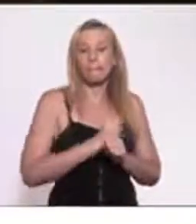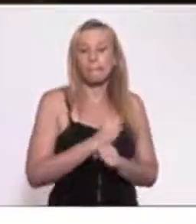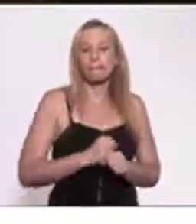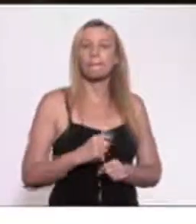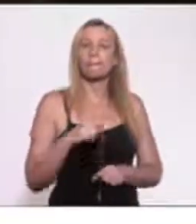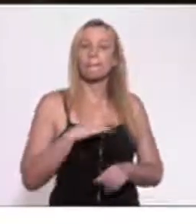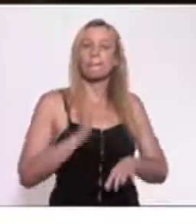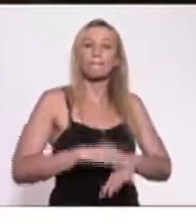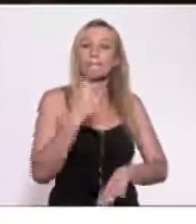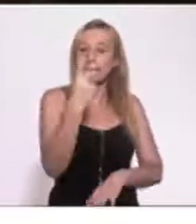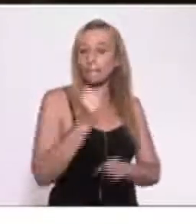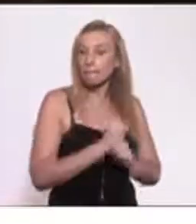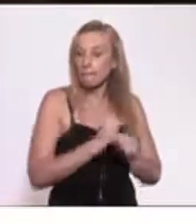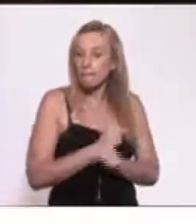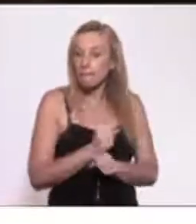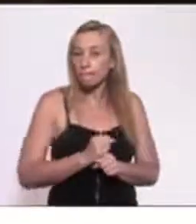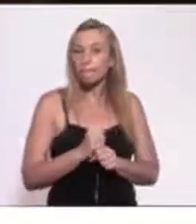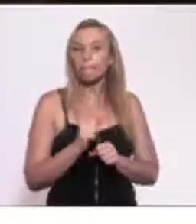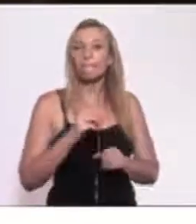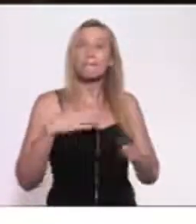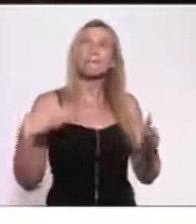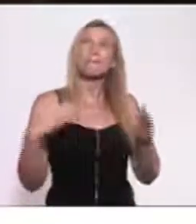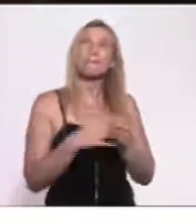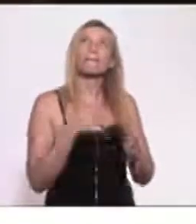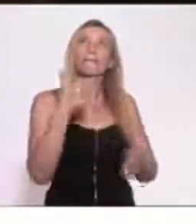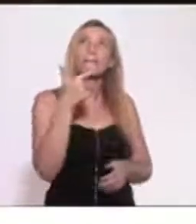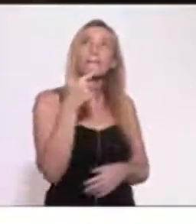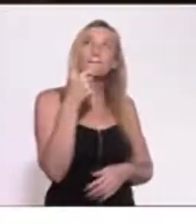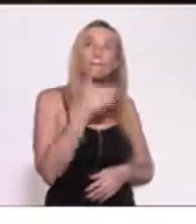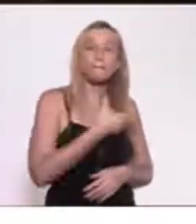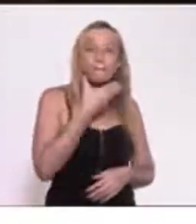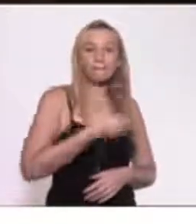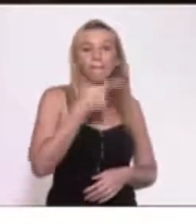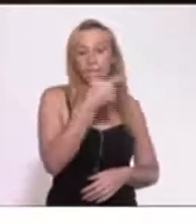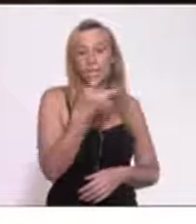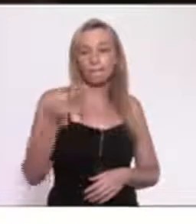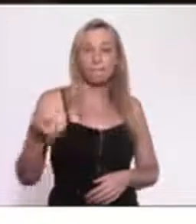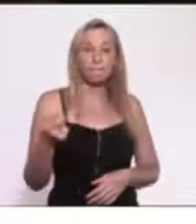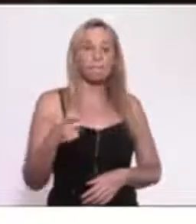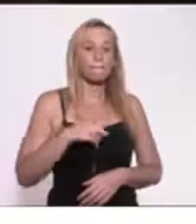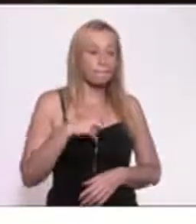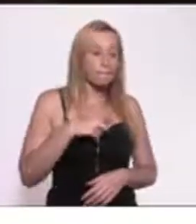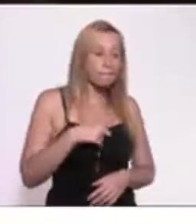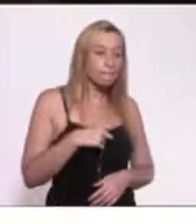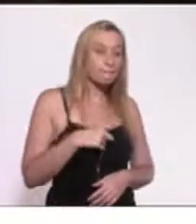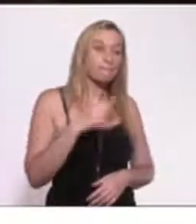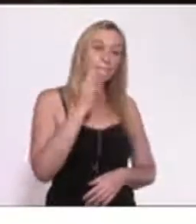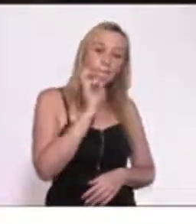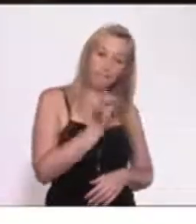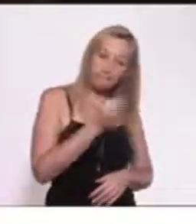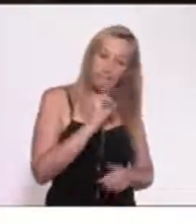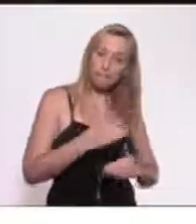mais um ano, ele sendo estendido até dezembro de 2020, assim nós teríamos condições de